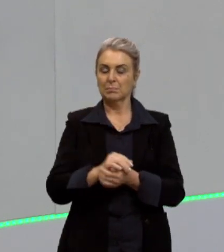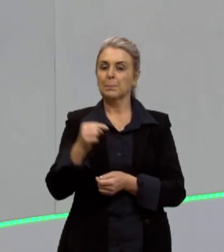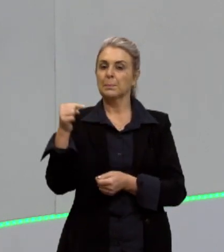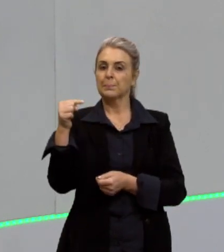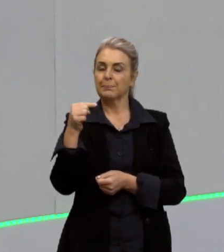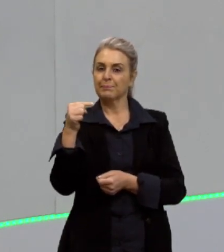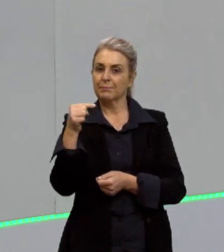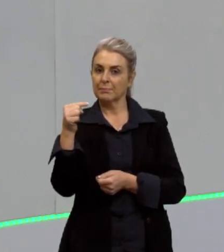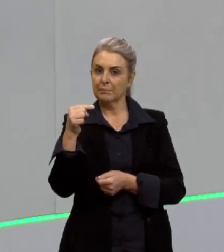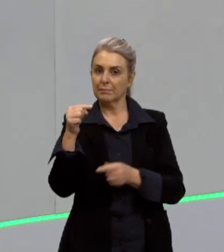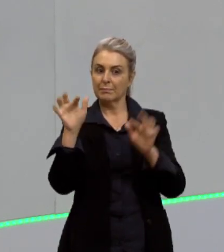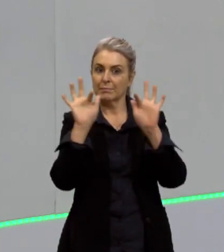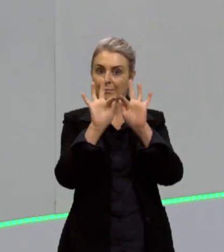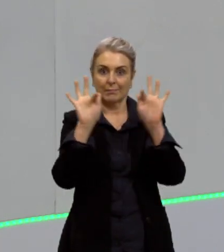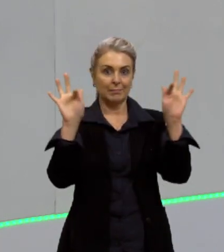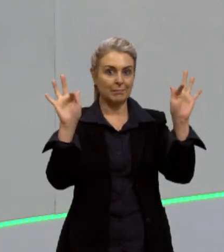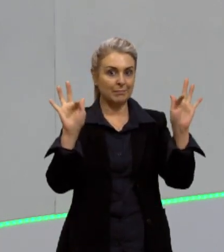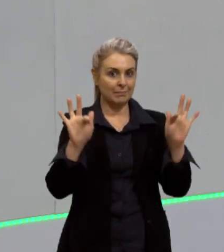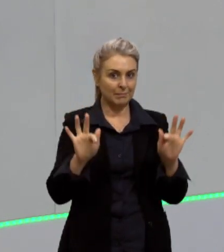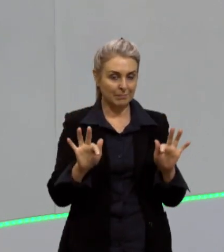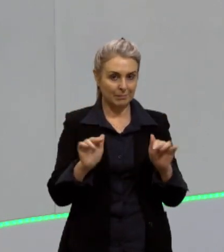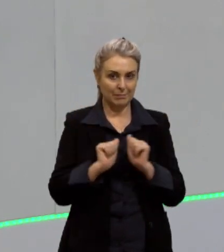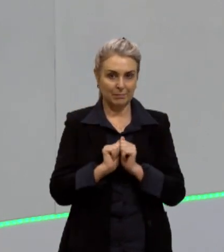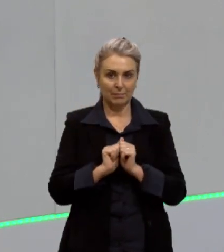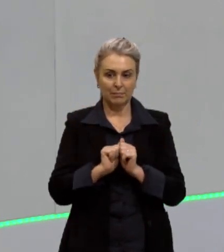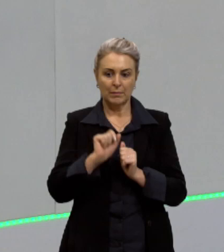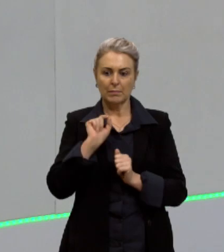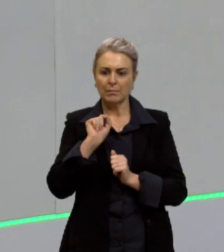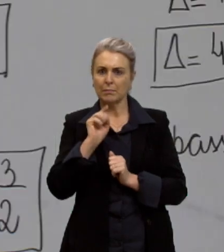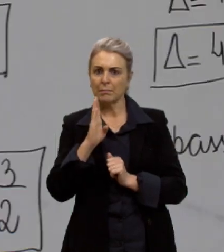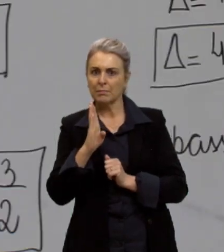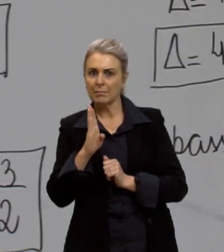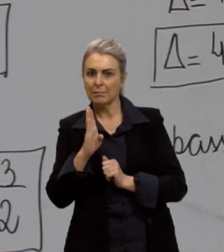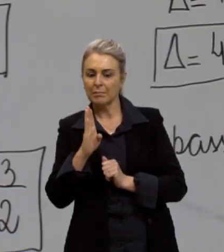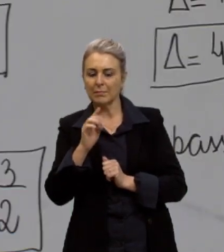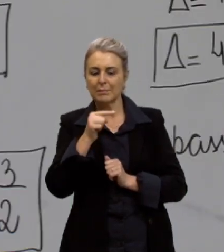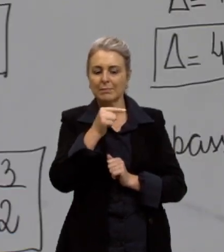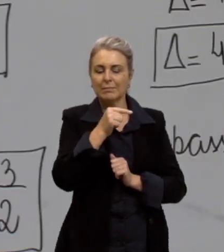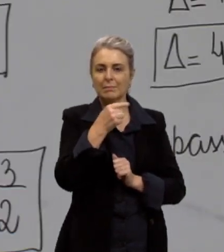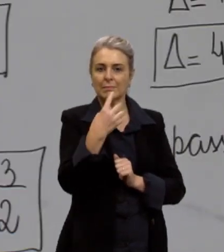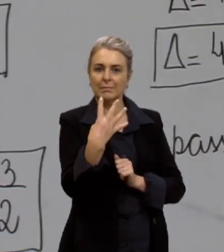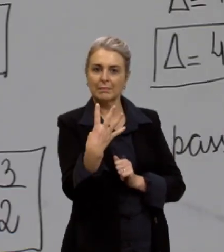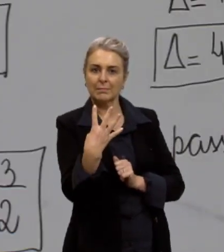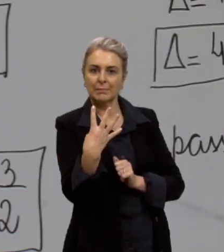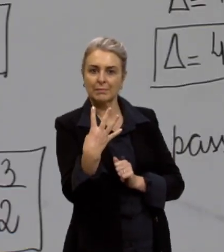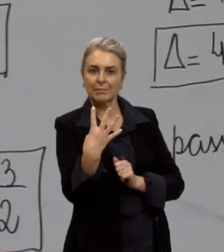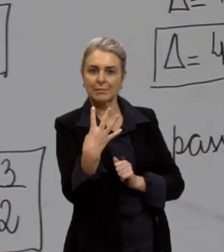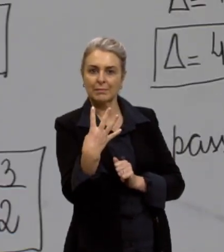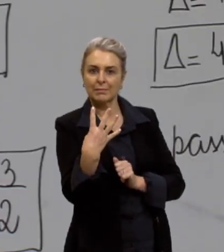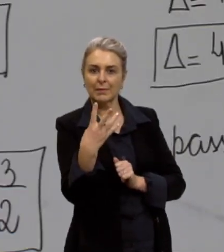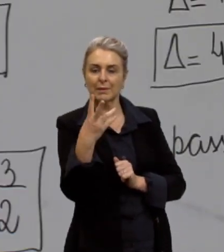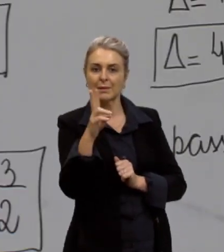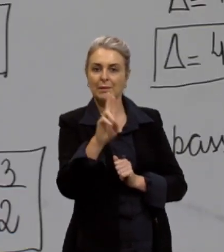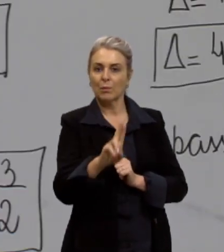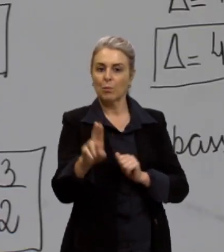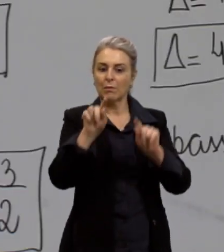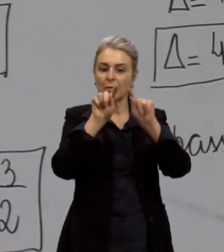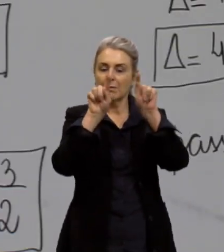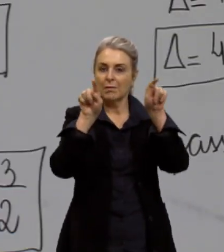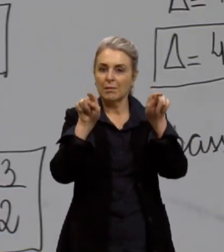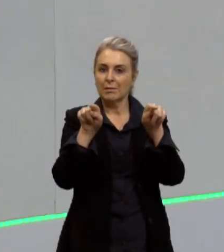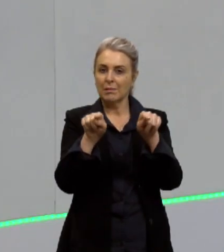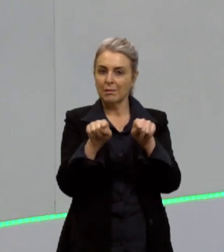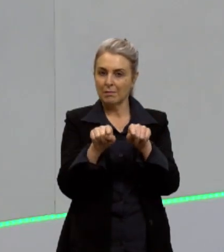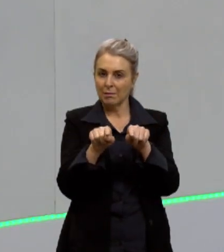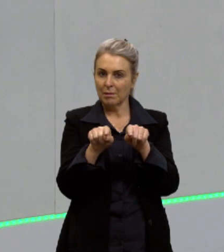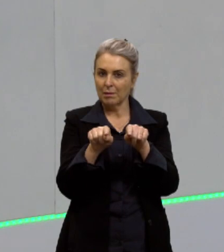Menos da fórmula, quem é o termo b? Menos 4. Ó, uso do parênteses para